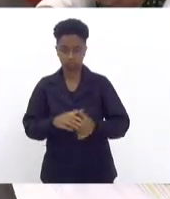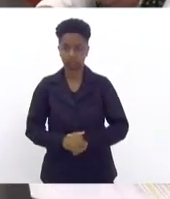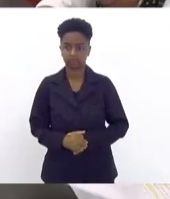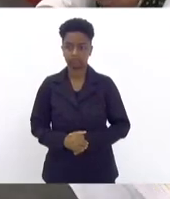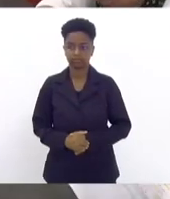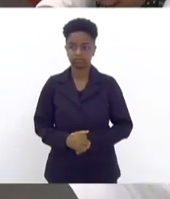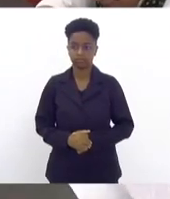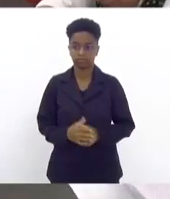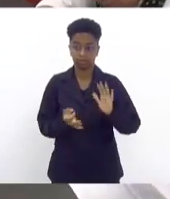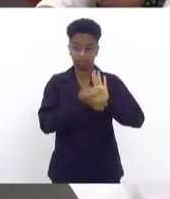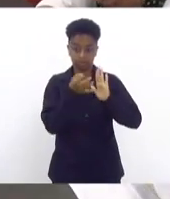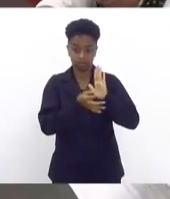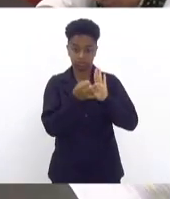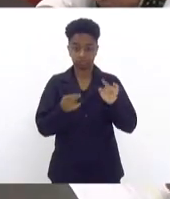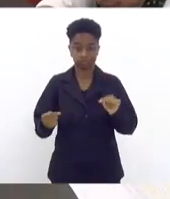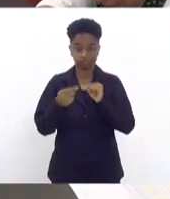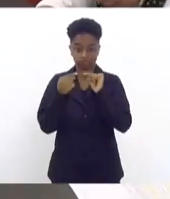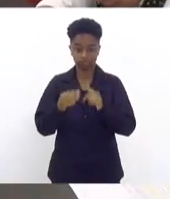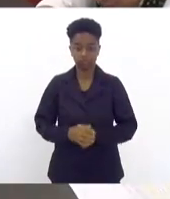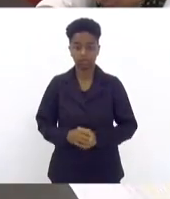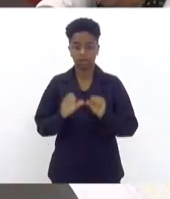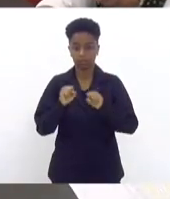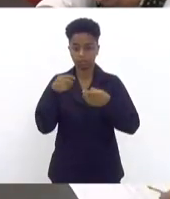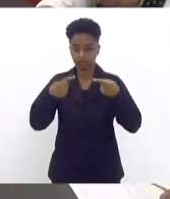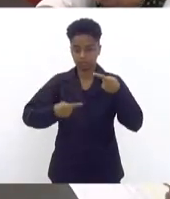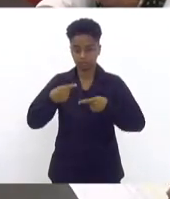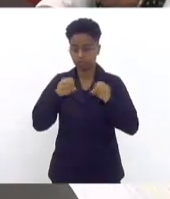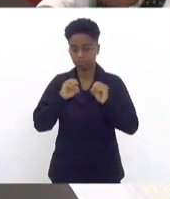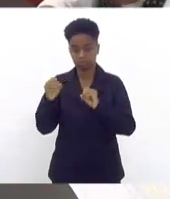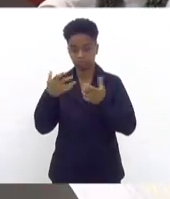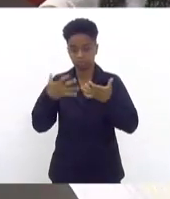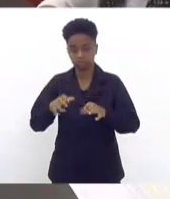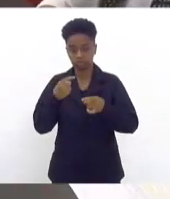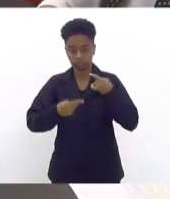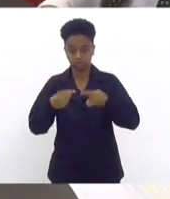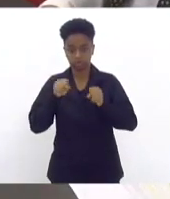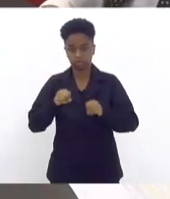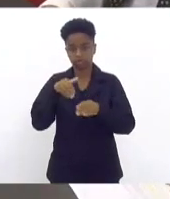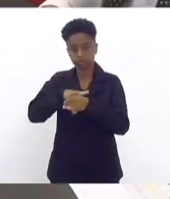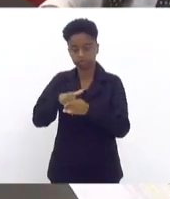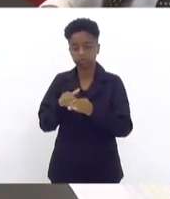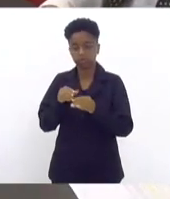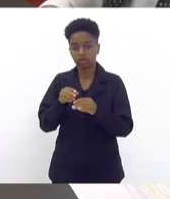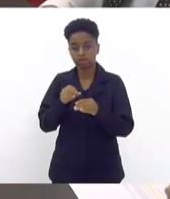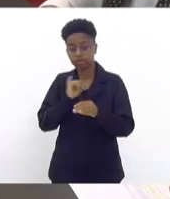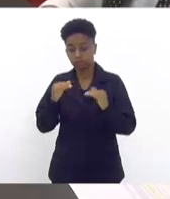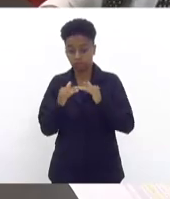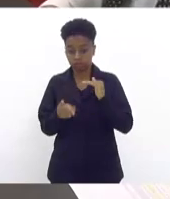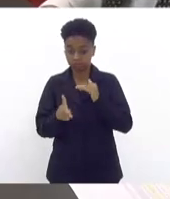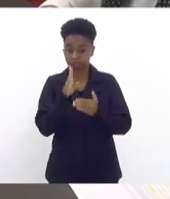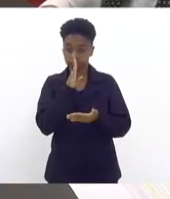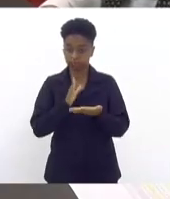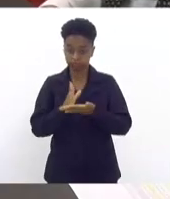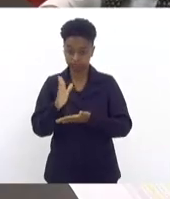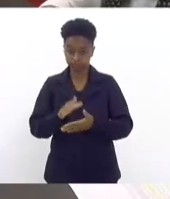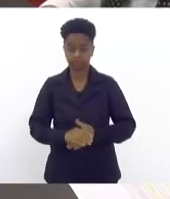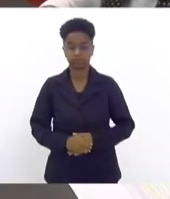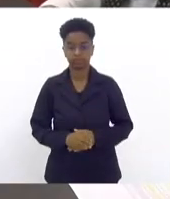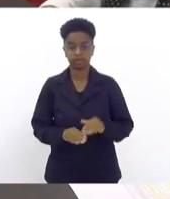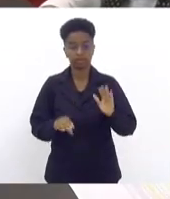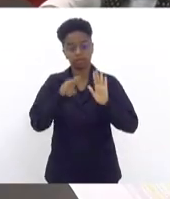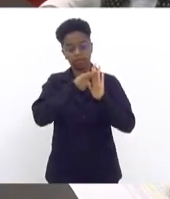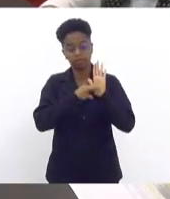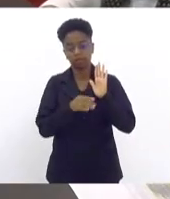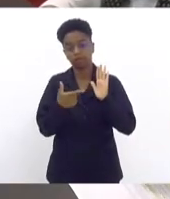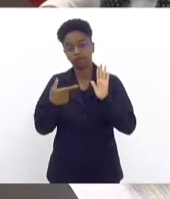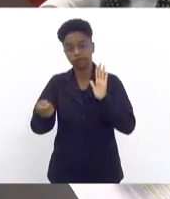Parecer pela juridicidade, presidente. Em discussão, não havendo o que queira discutir em votação, seja que a própria Rondes como estão, aprovado. Passo ao 20 da pauta, projeto de